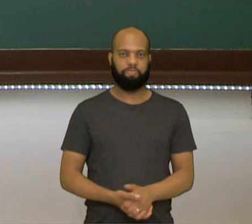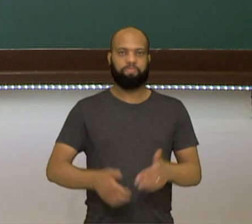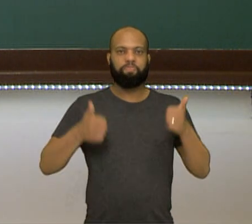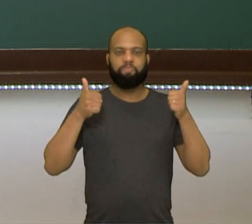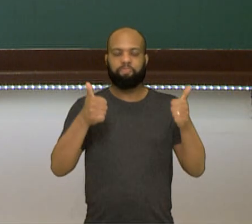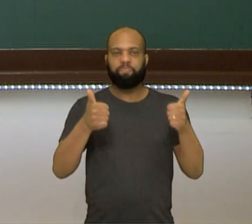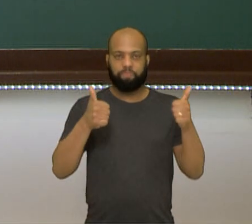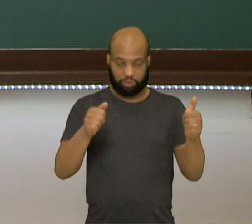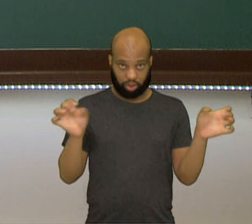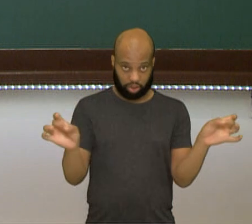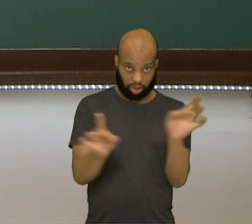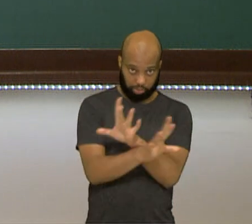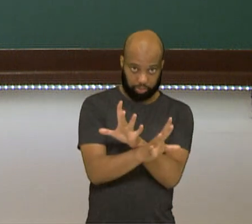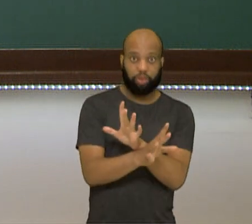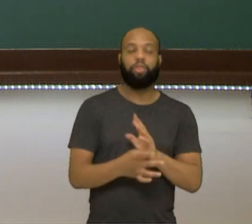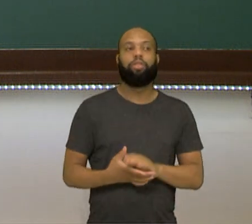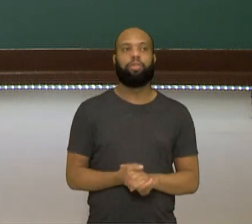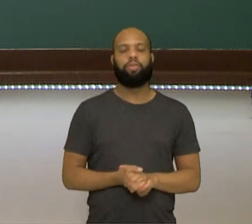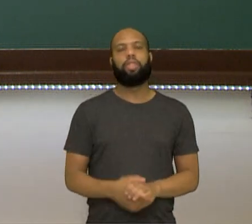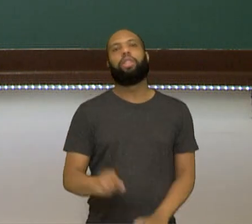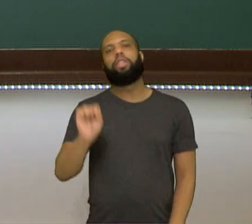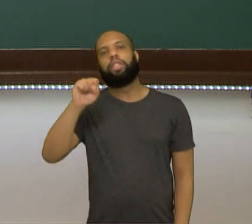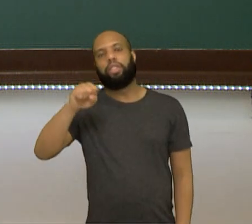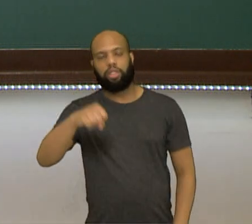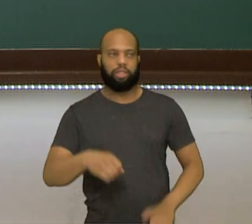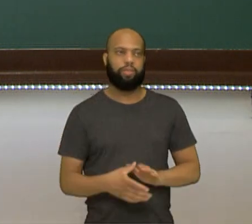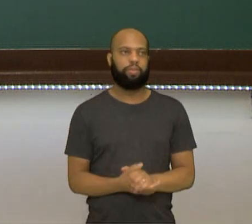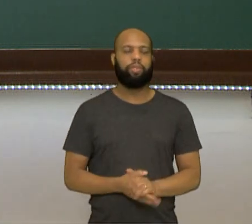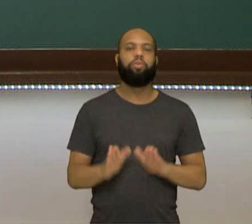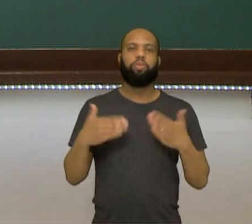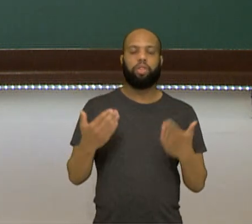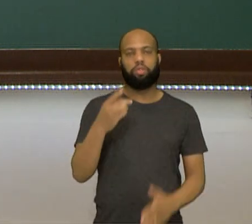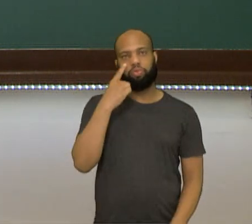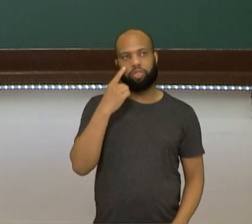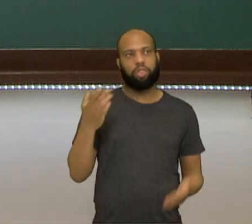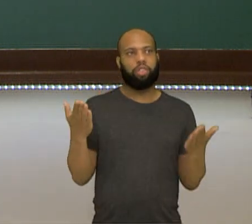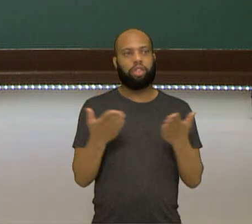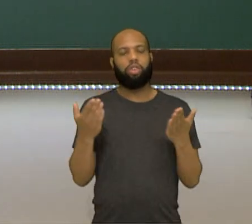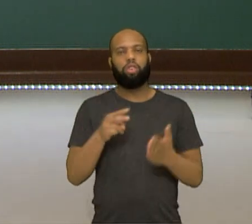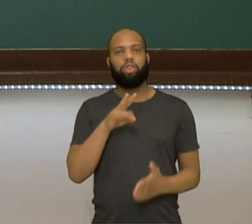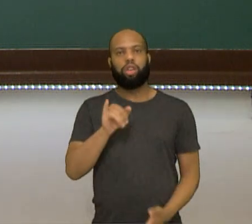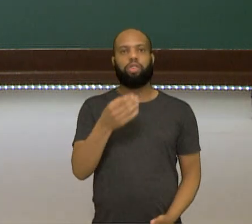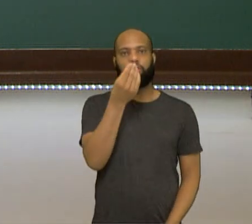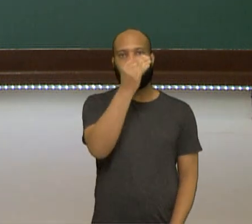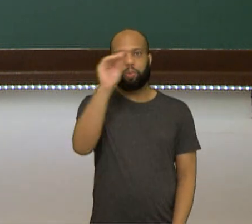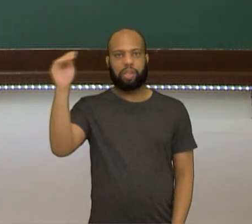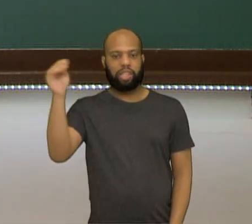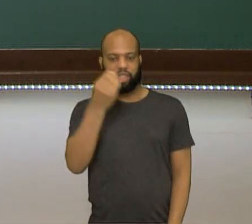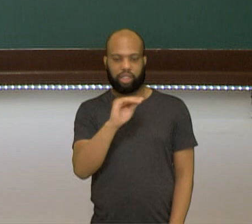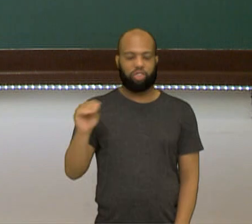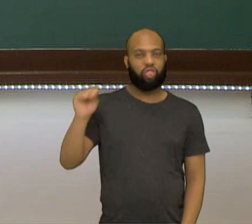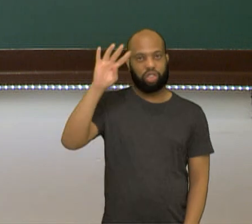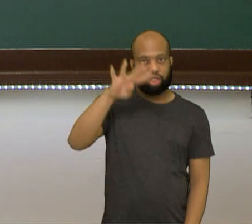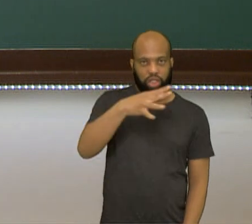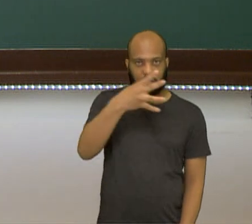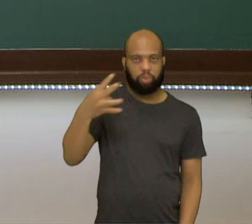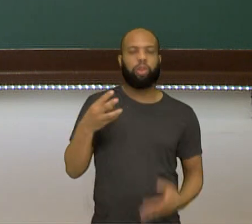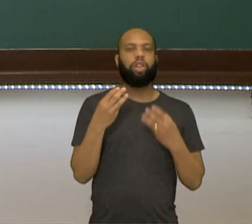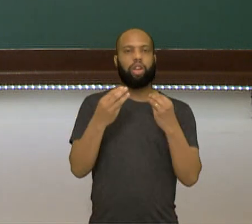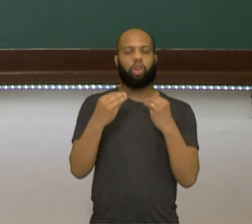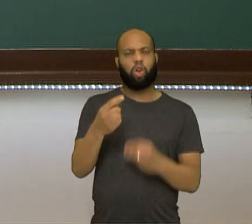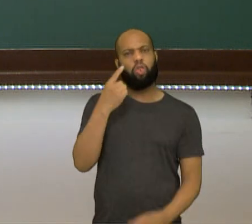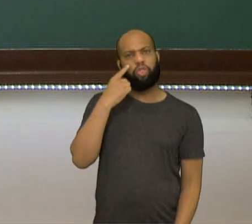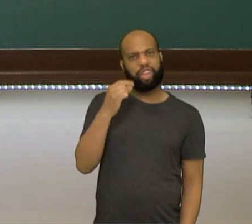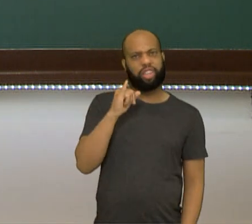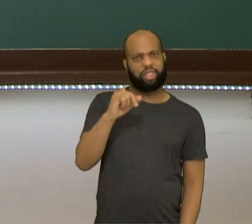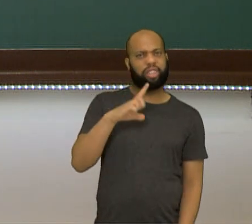Boa! Terminou, né? Claro que sim. Então vamos ver aqui, vamos preencher a tabelinha. Como é que você preencheu? Ver se está